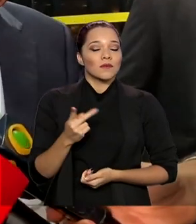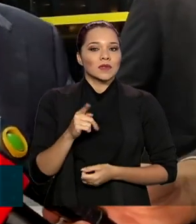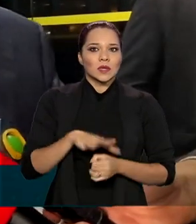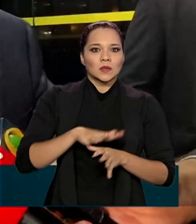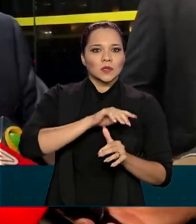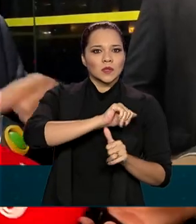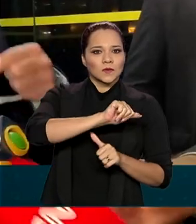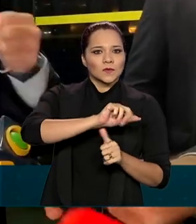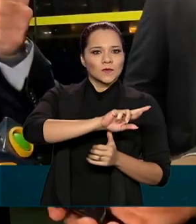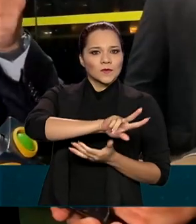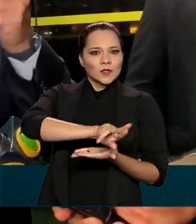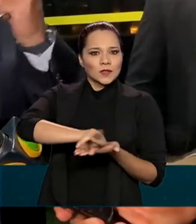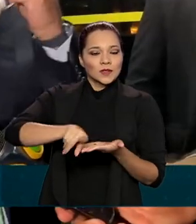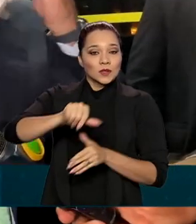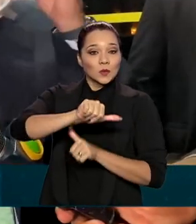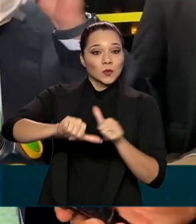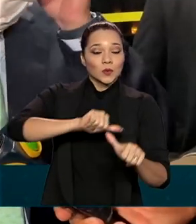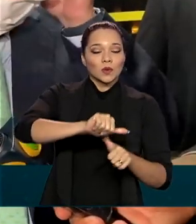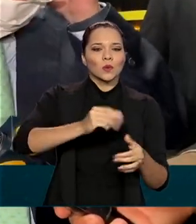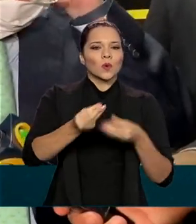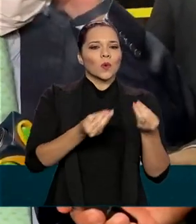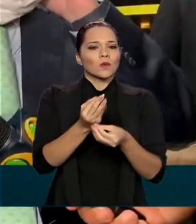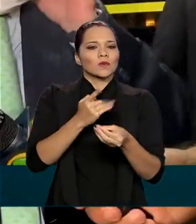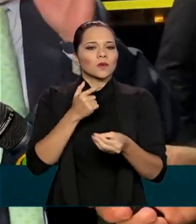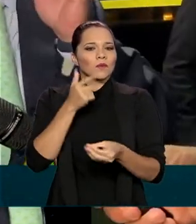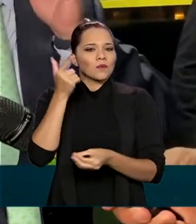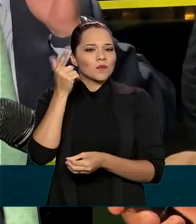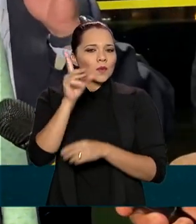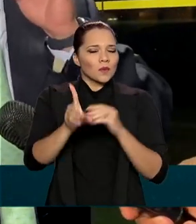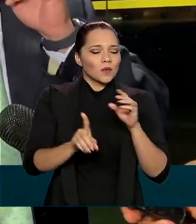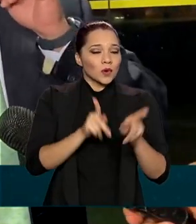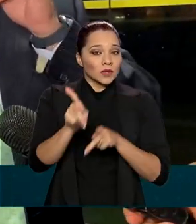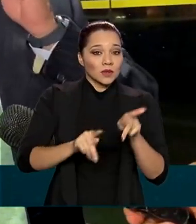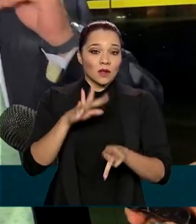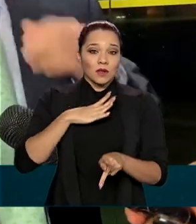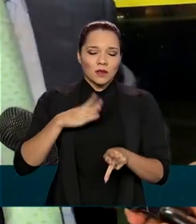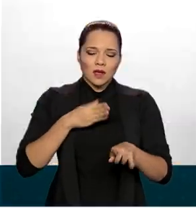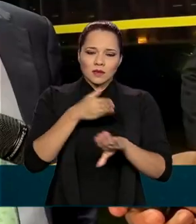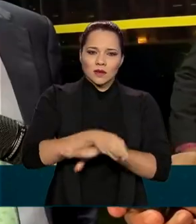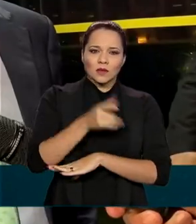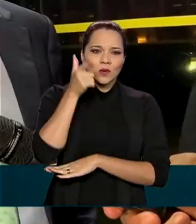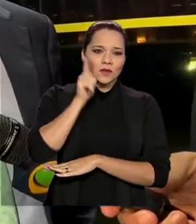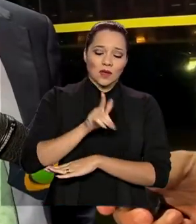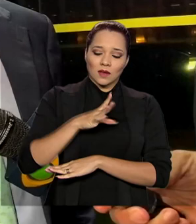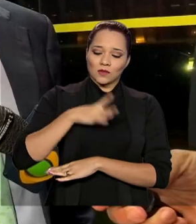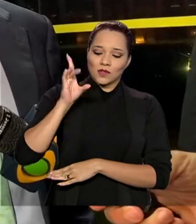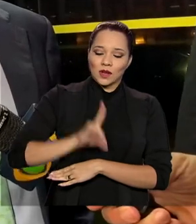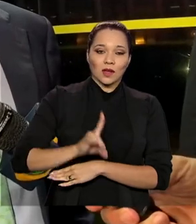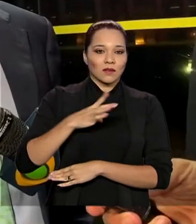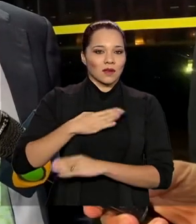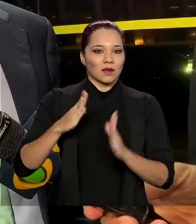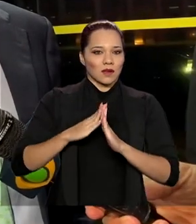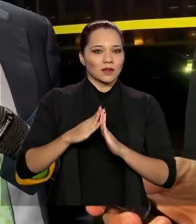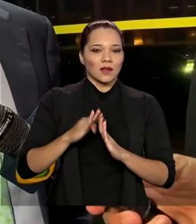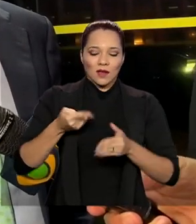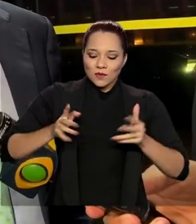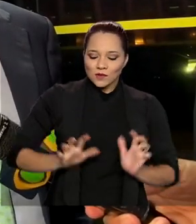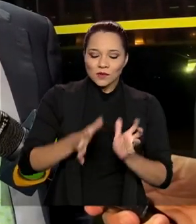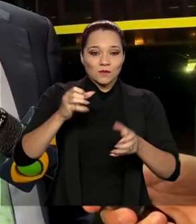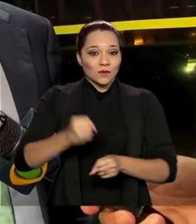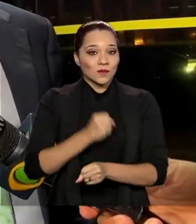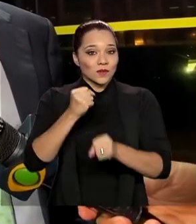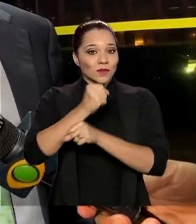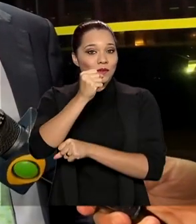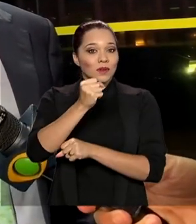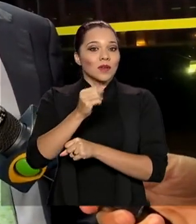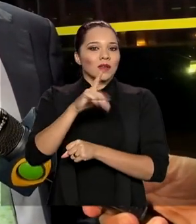mudanças em relação à questão do acesso da população ao financiamento habitacional. É um estímulo à construção civil, que gera